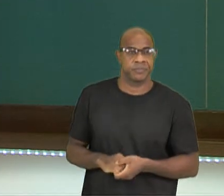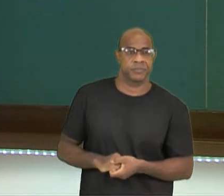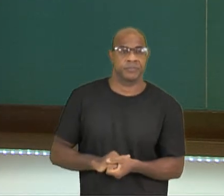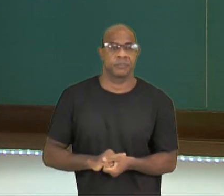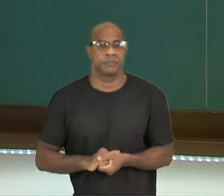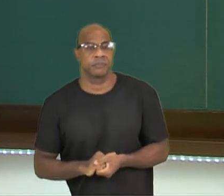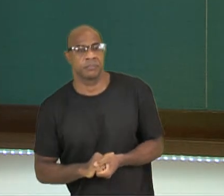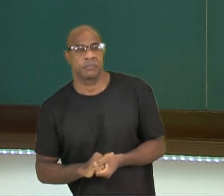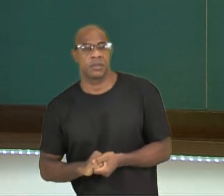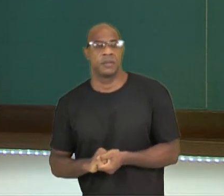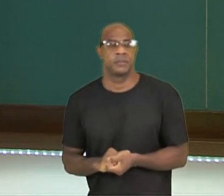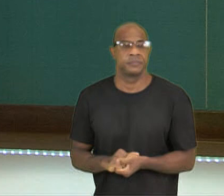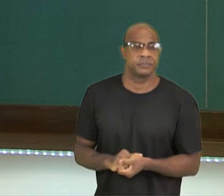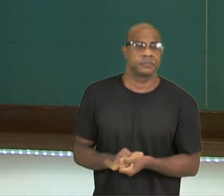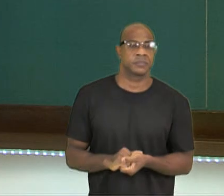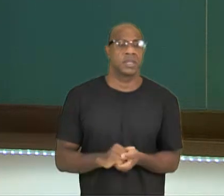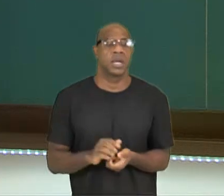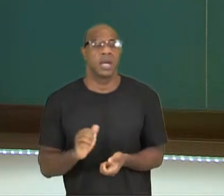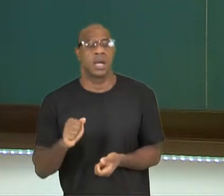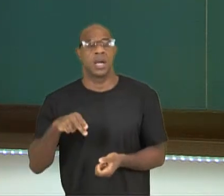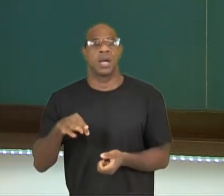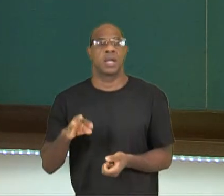Deus perante as vontades do homem.